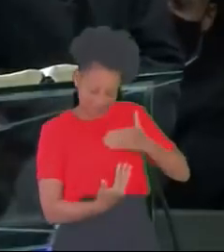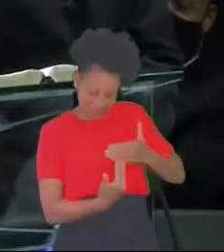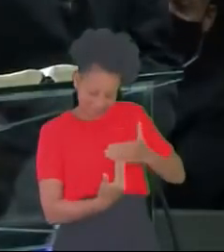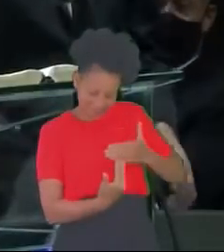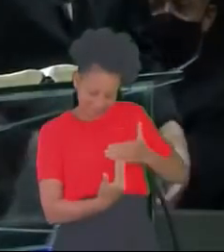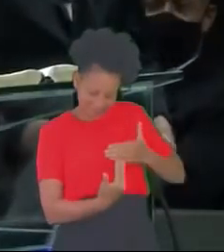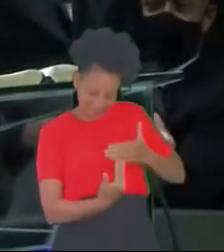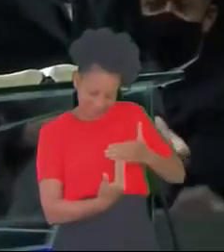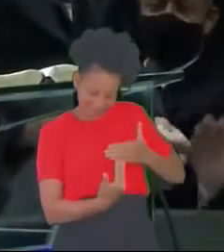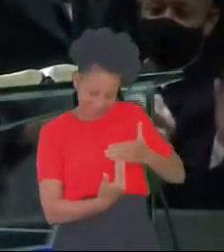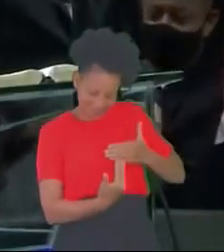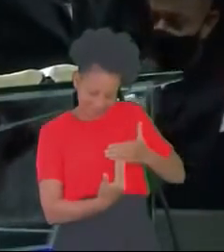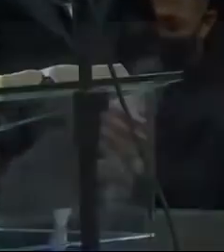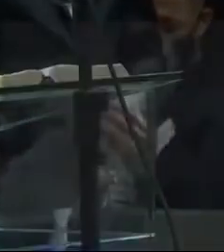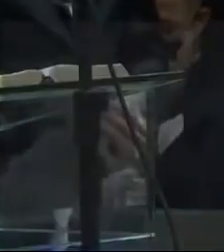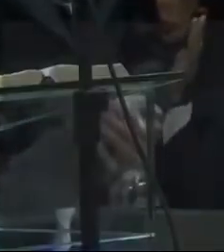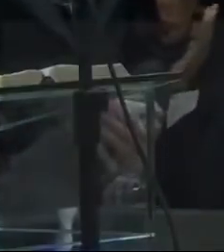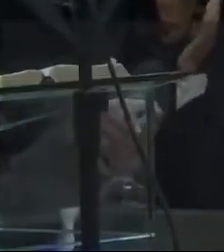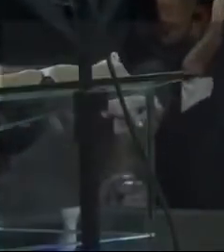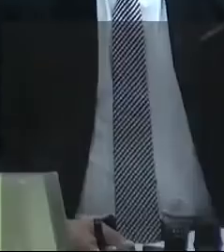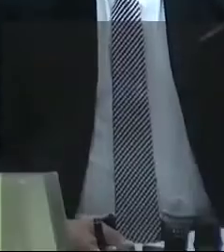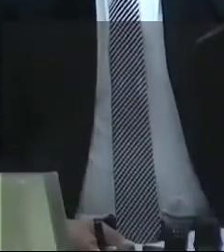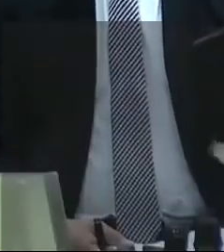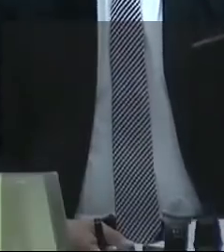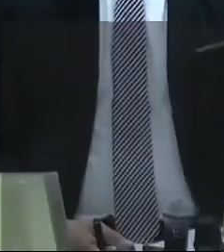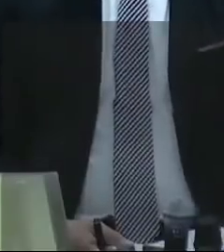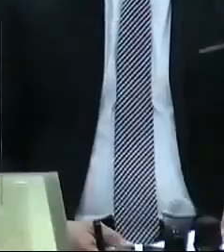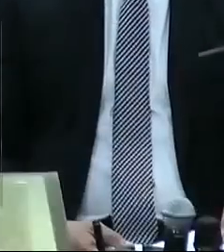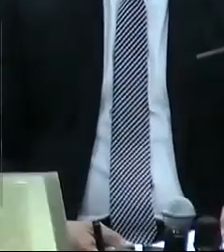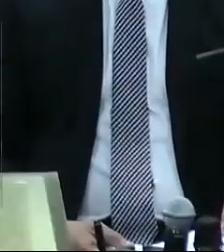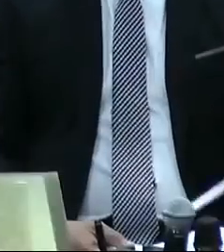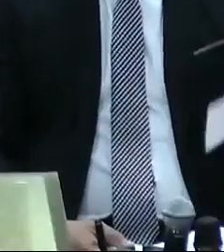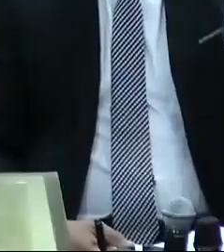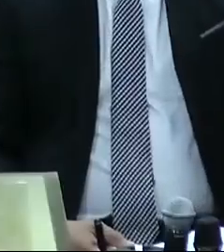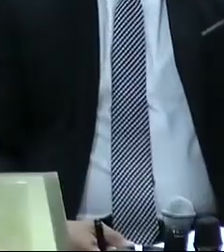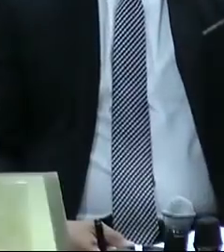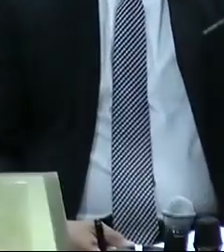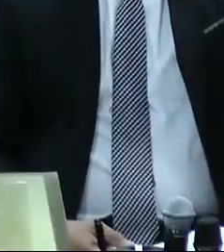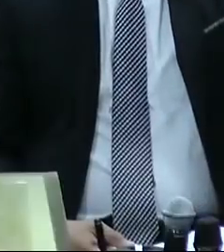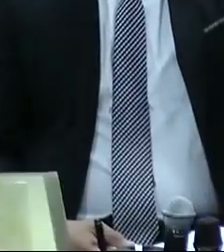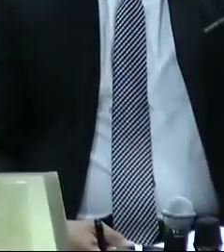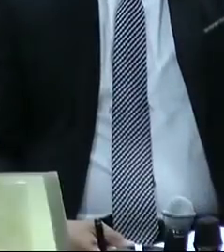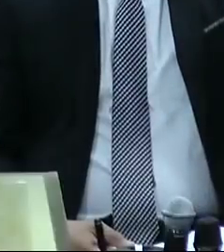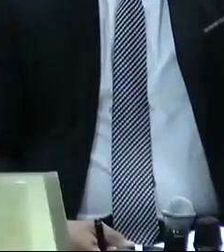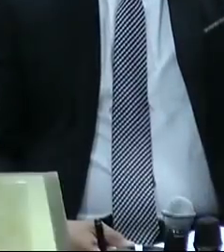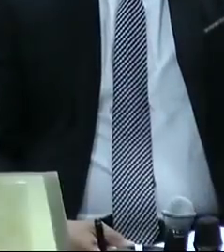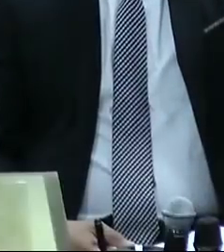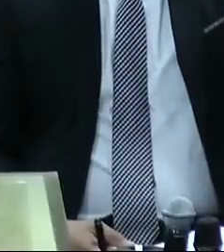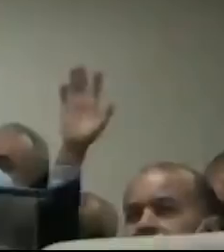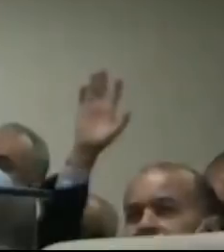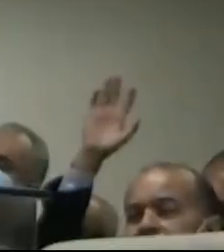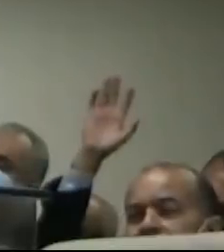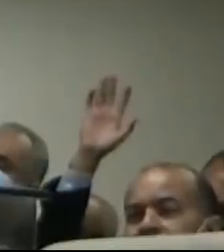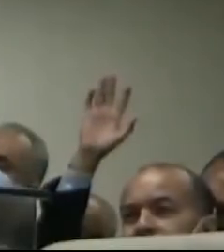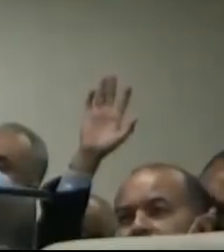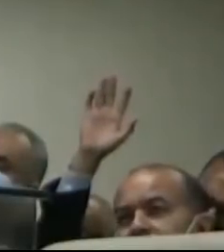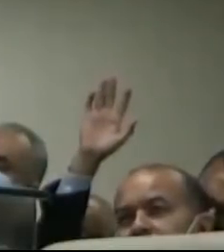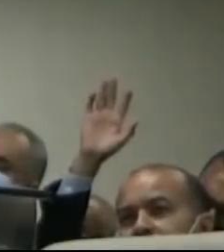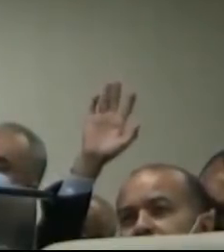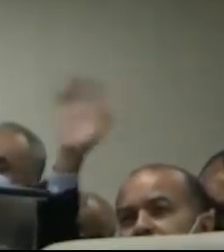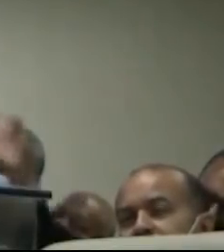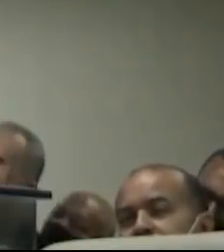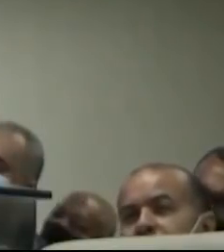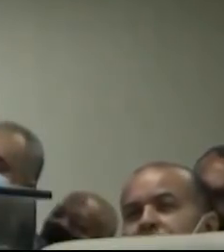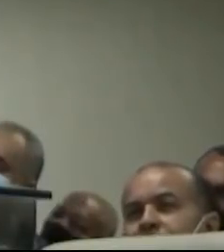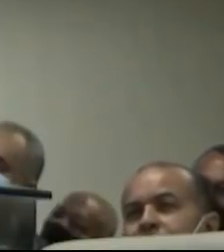quem ainda tem alguma brechinha. Quem não está totalmente fechado, levante a mão e diga: me acorde, Jesus. Se você não está totalmente